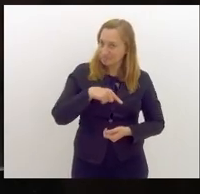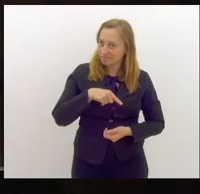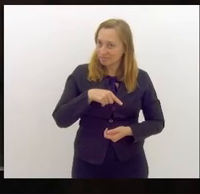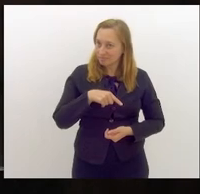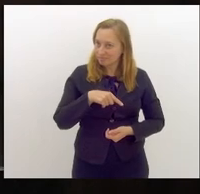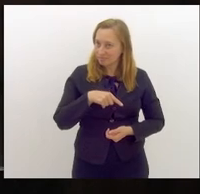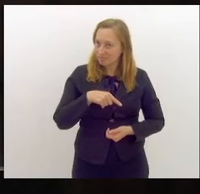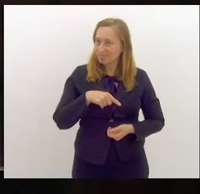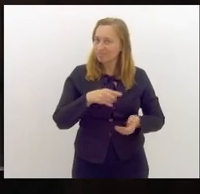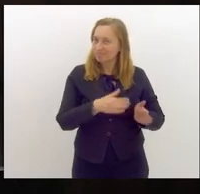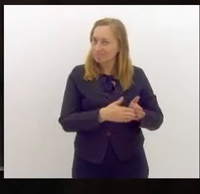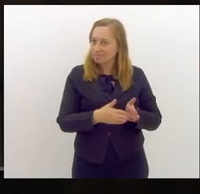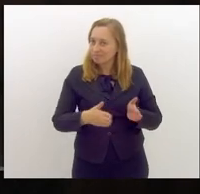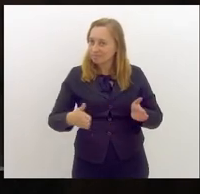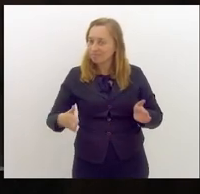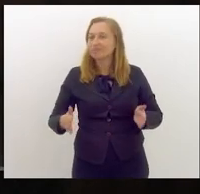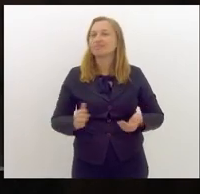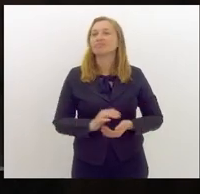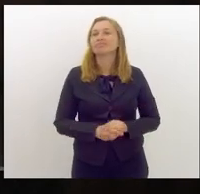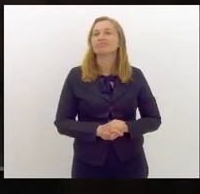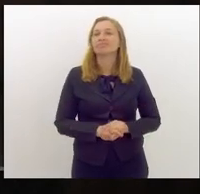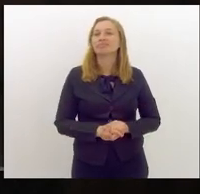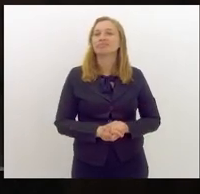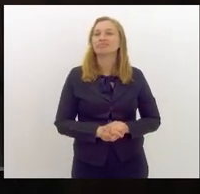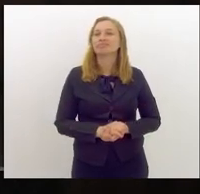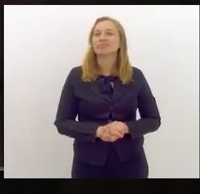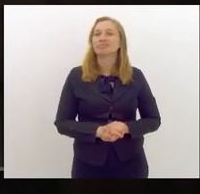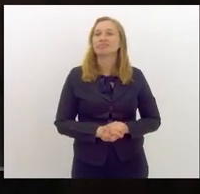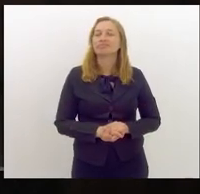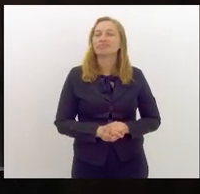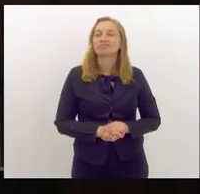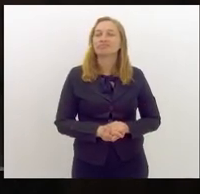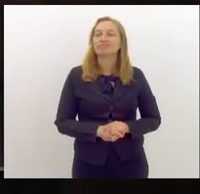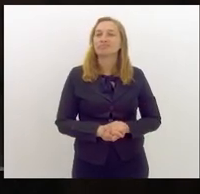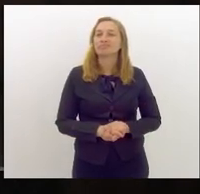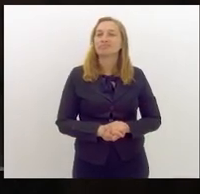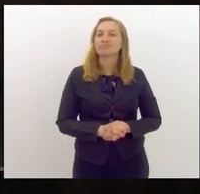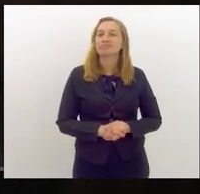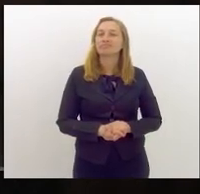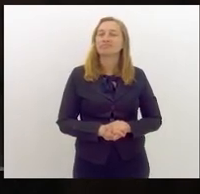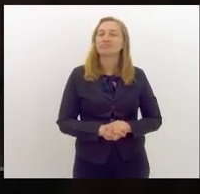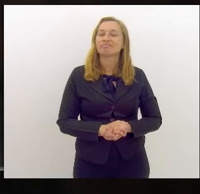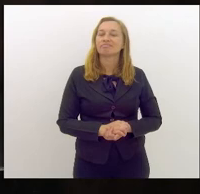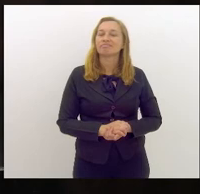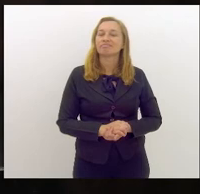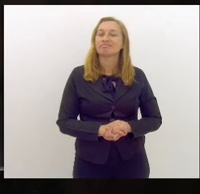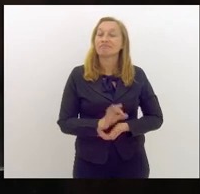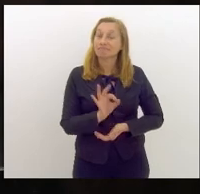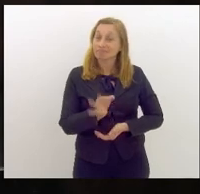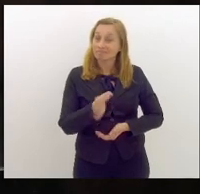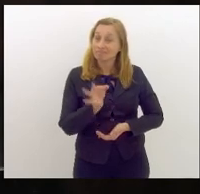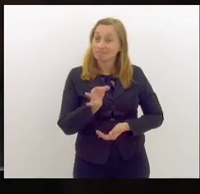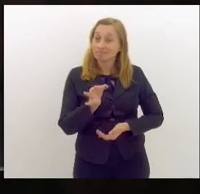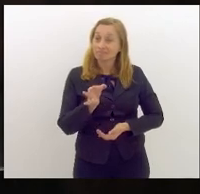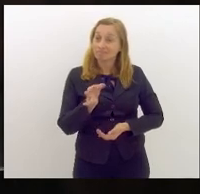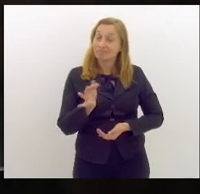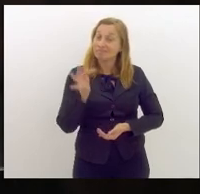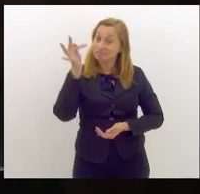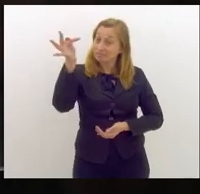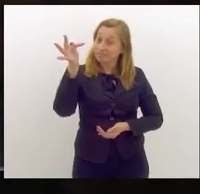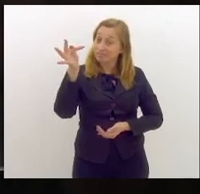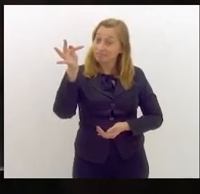deste processo ainda bem provável que possamos ter surpresas